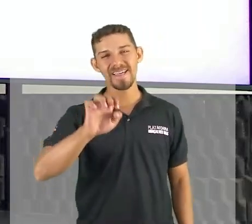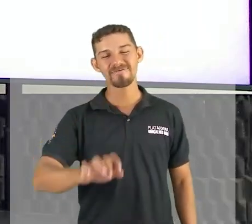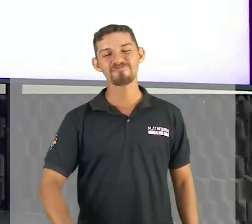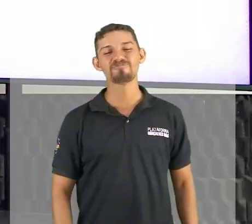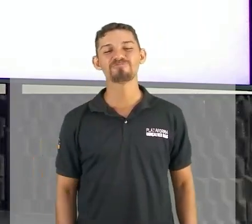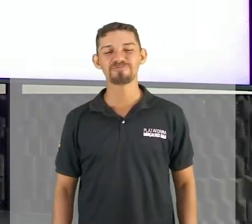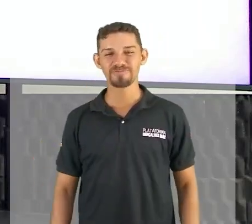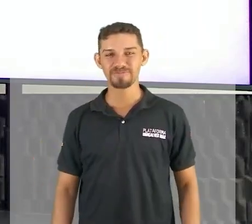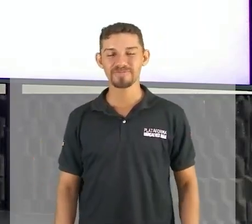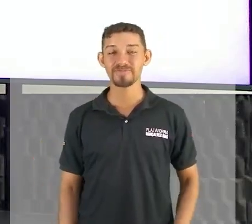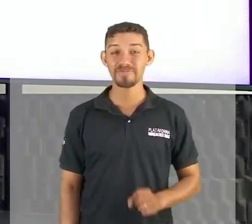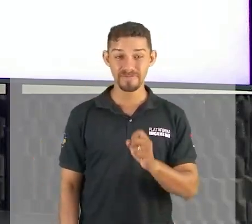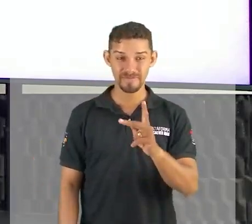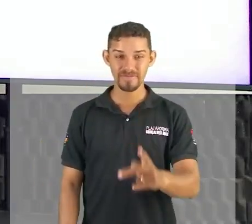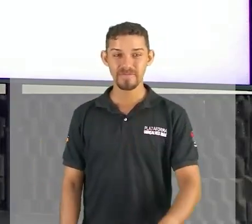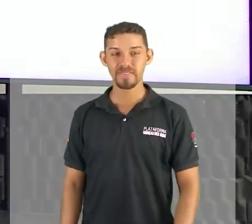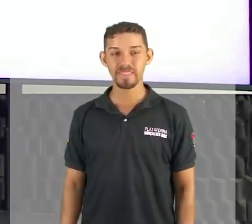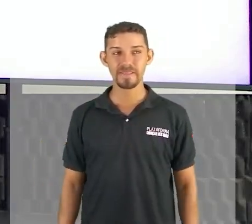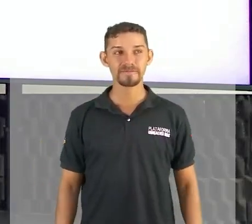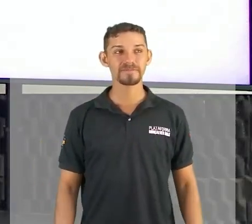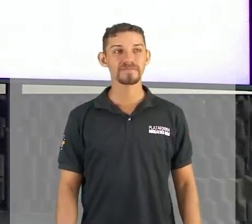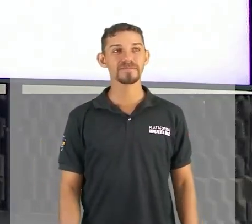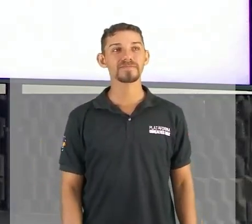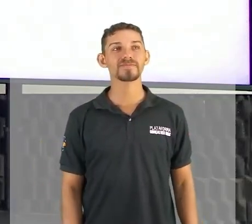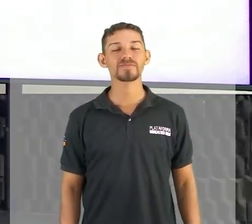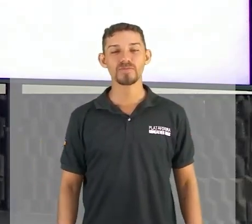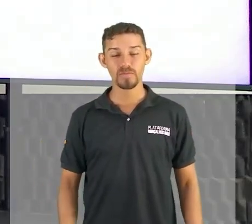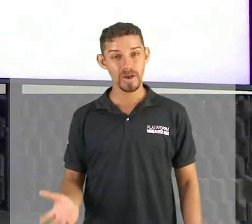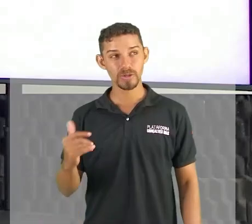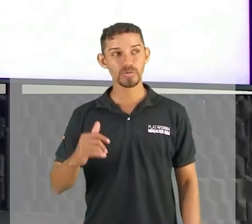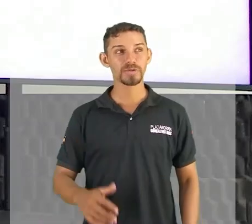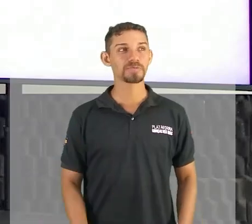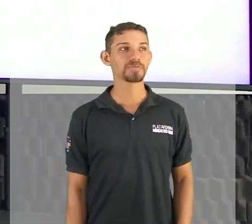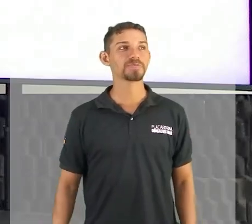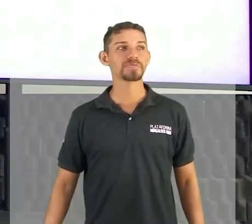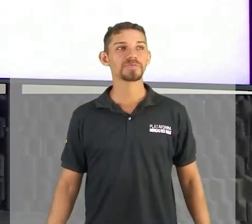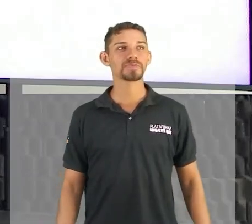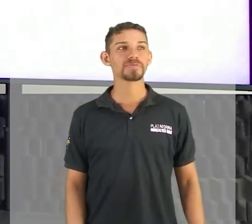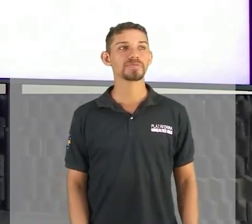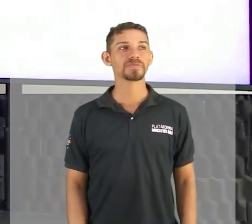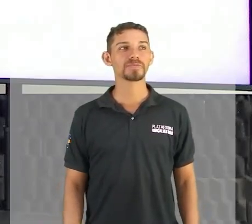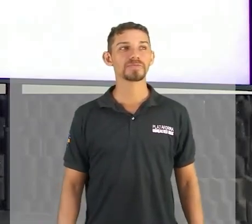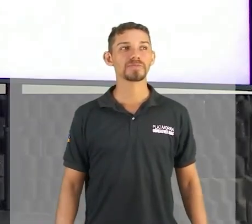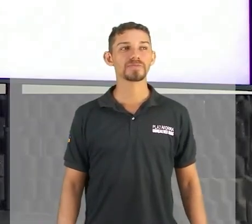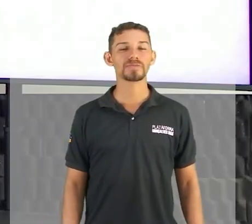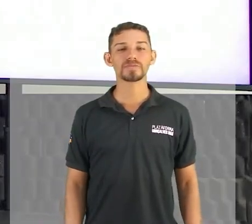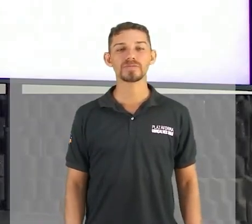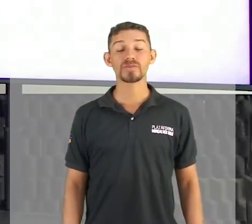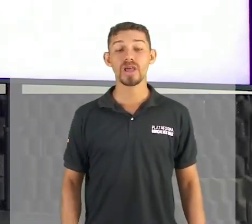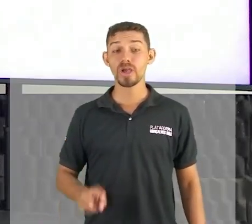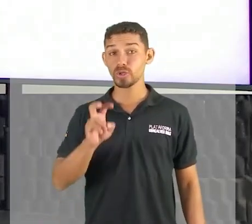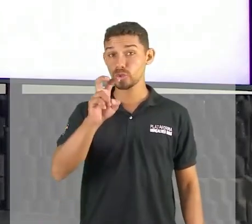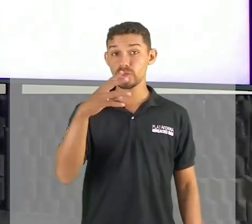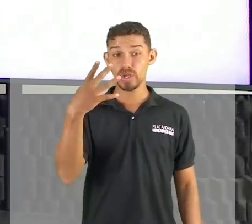resposta beleza mas uma questão 54